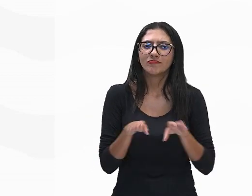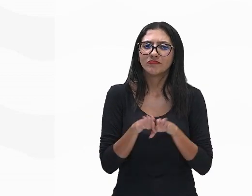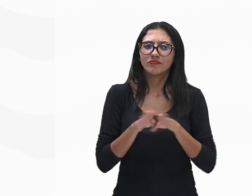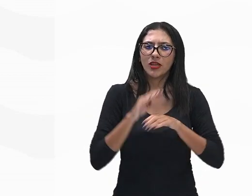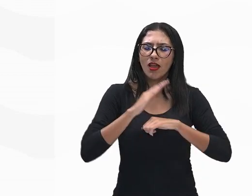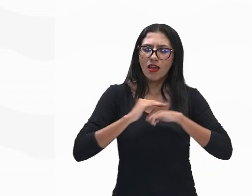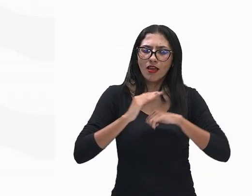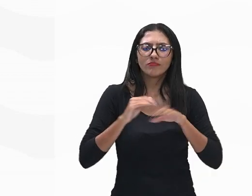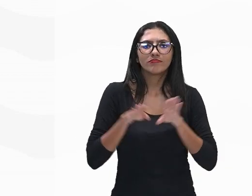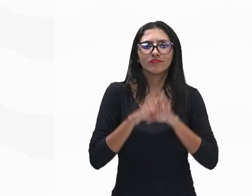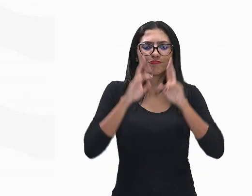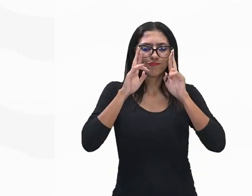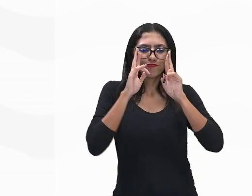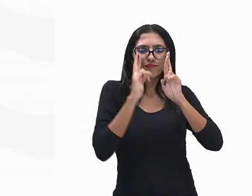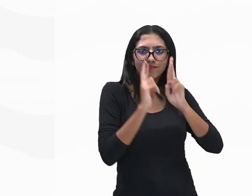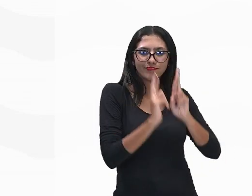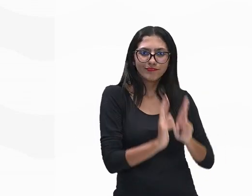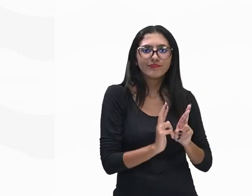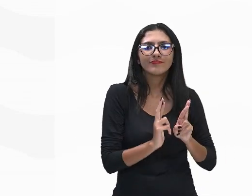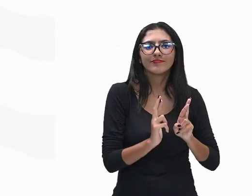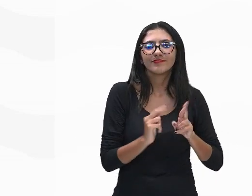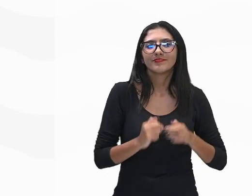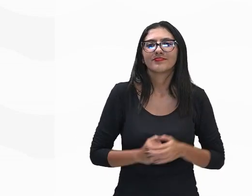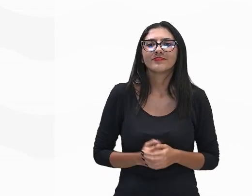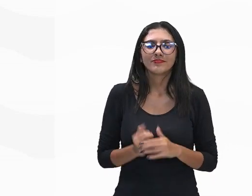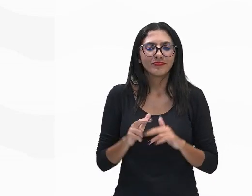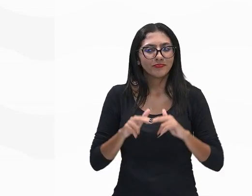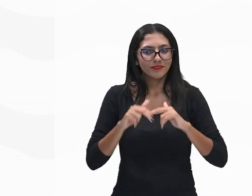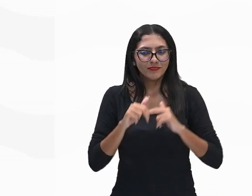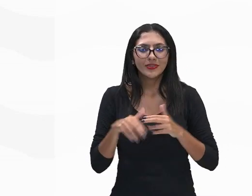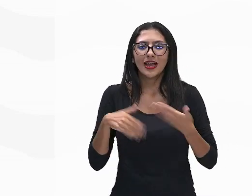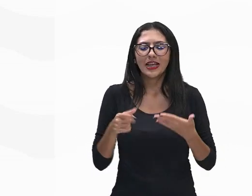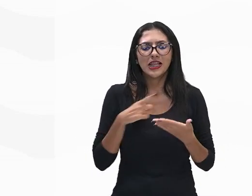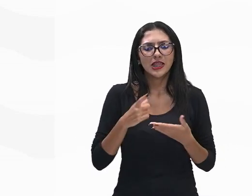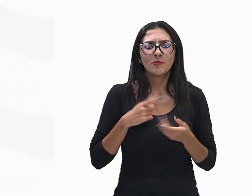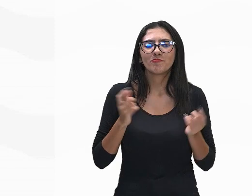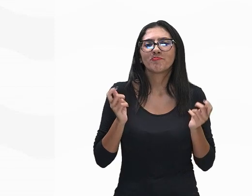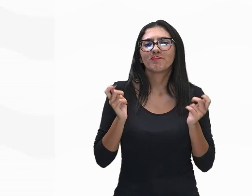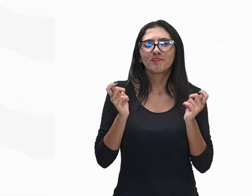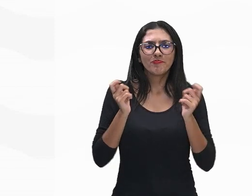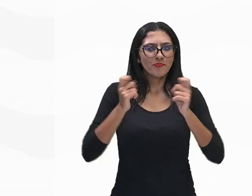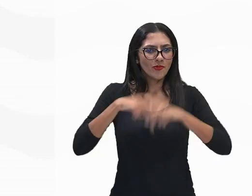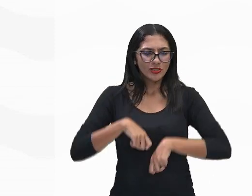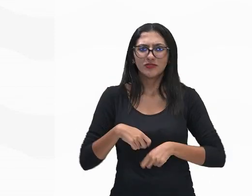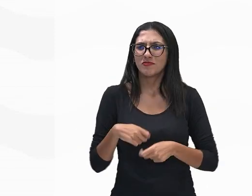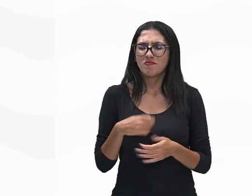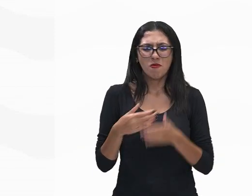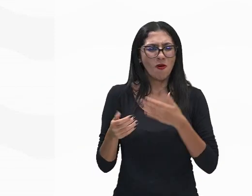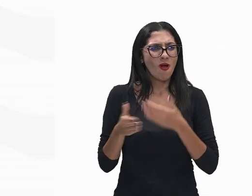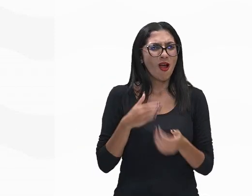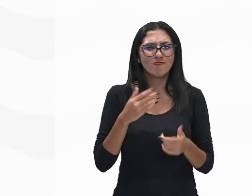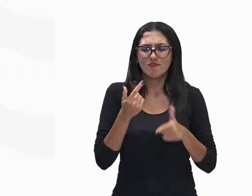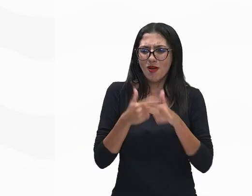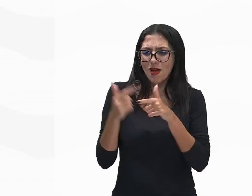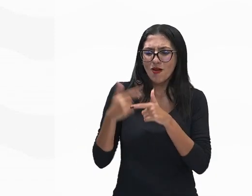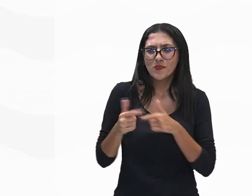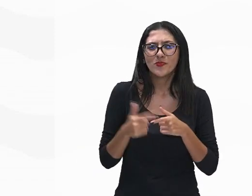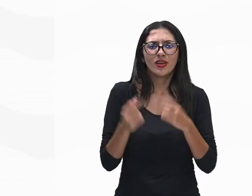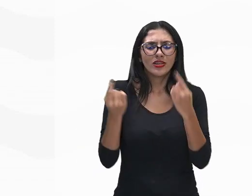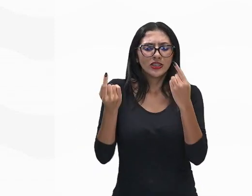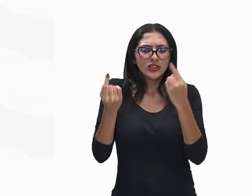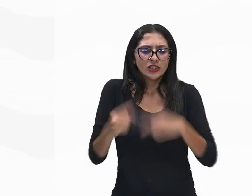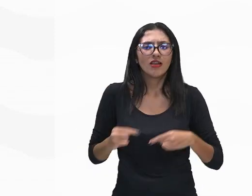e respeitoso. Assim, você estará pronto para enfrentar qualquer desafio que a vida